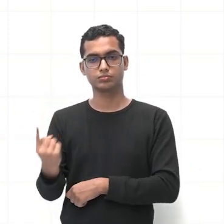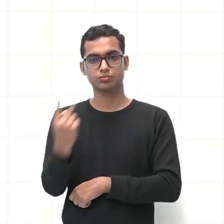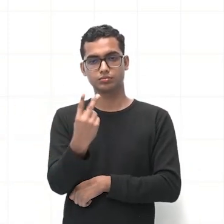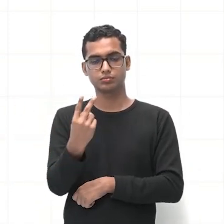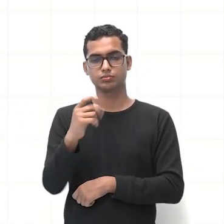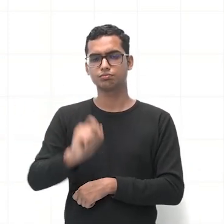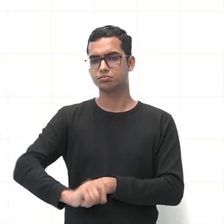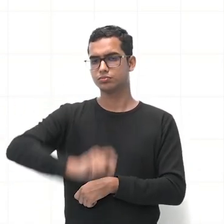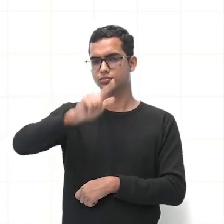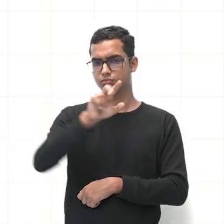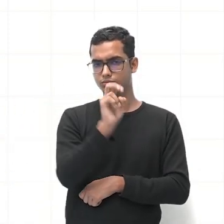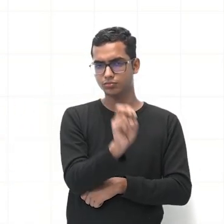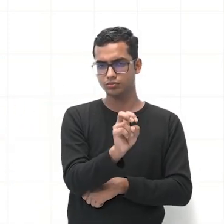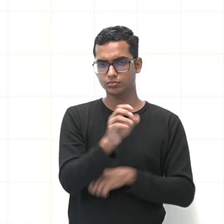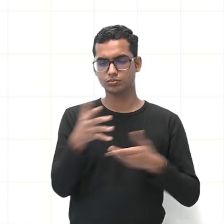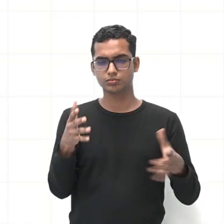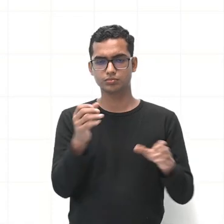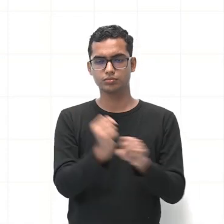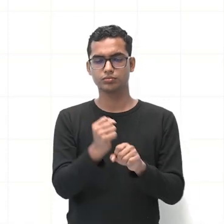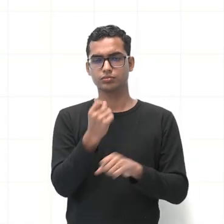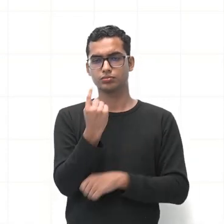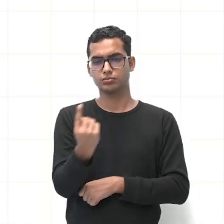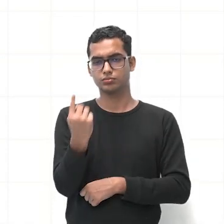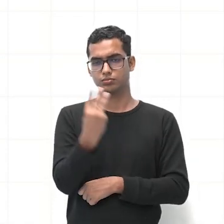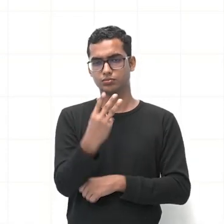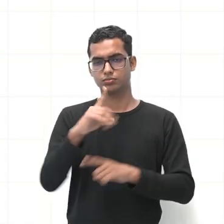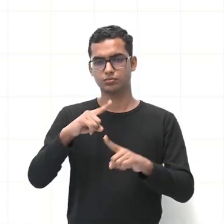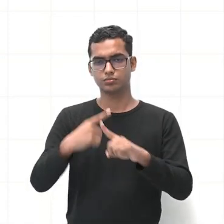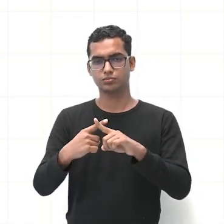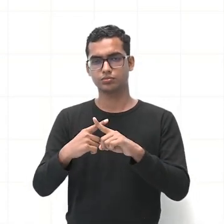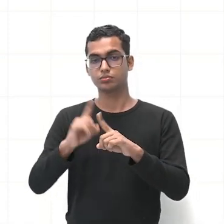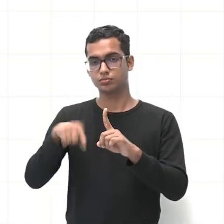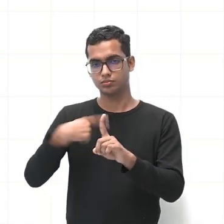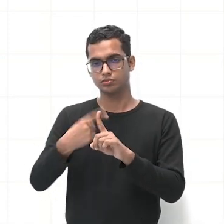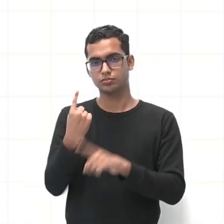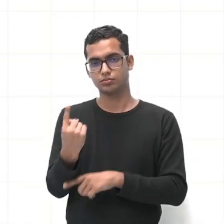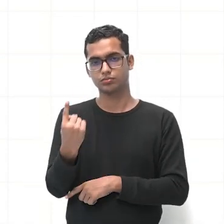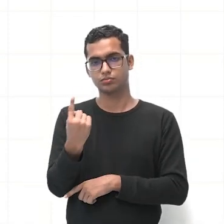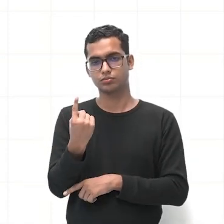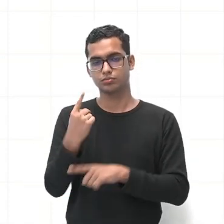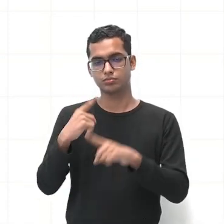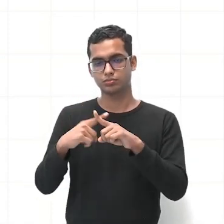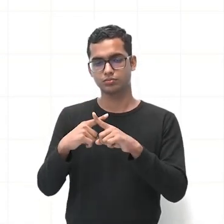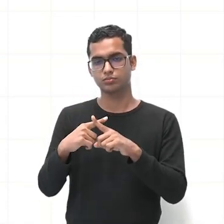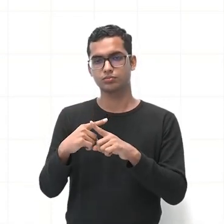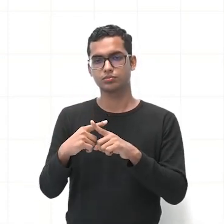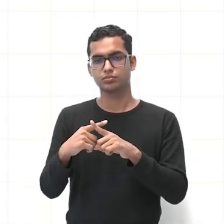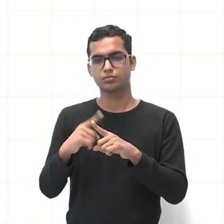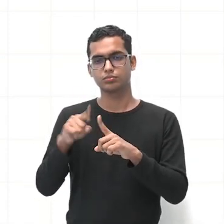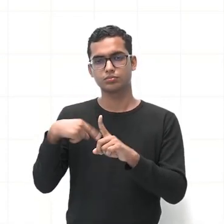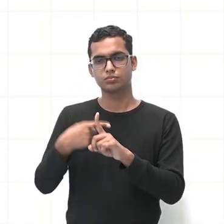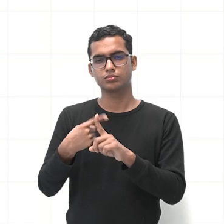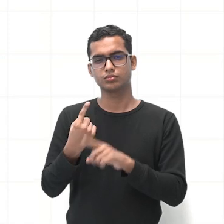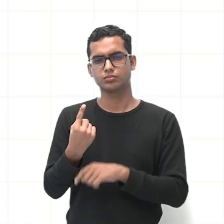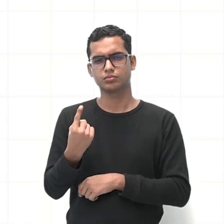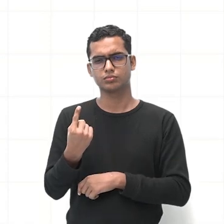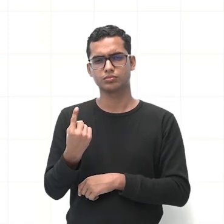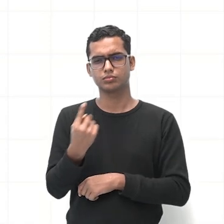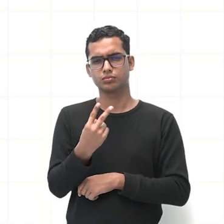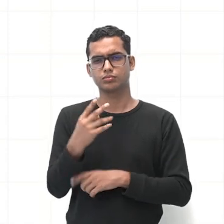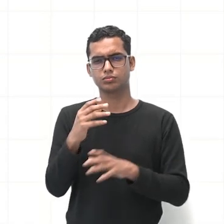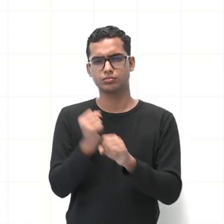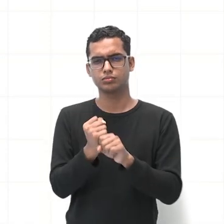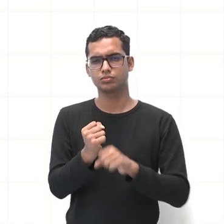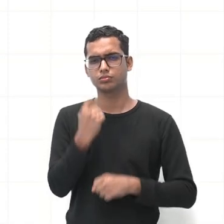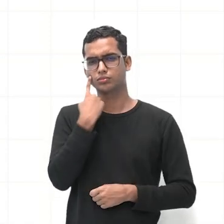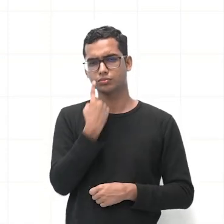12, 25. E 25 realmente é maior que 5. Então, a sentença é verdadeira. Agora,